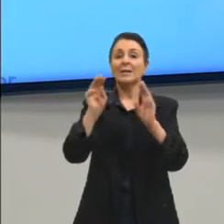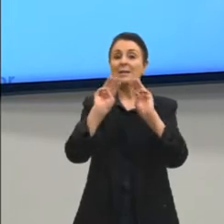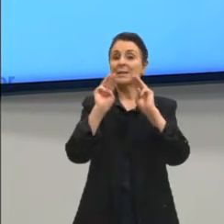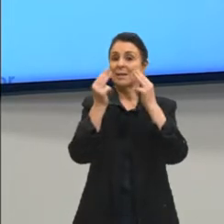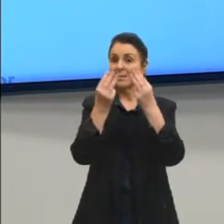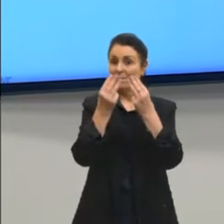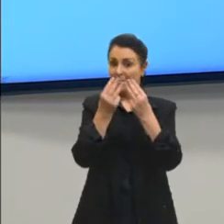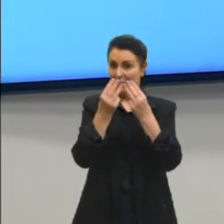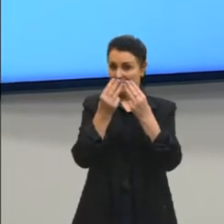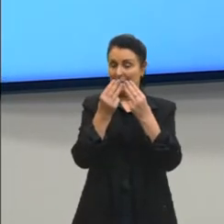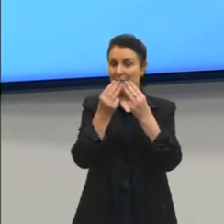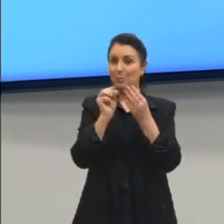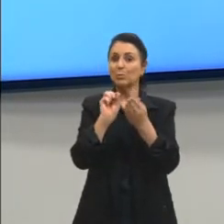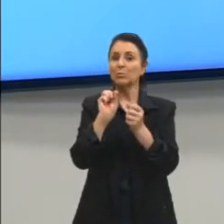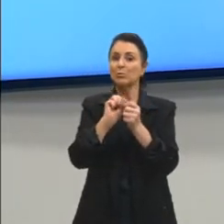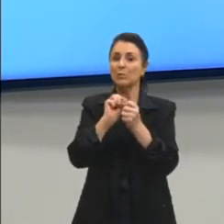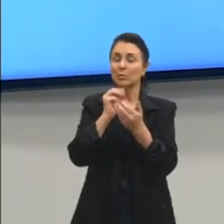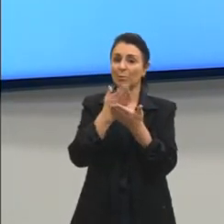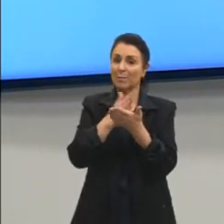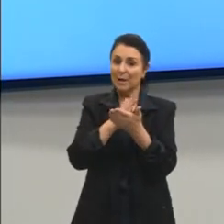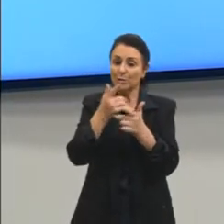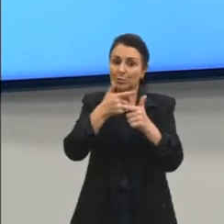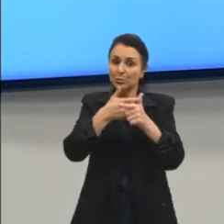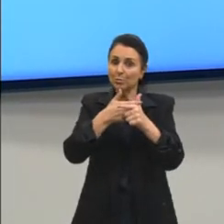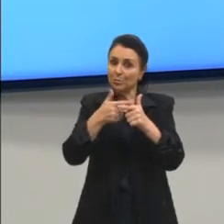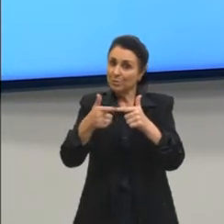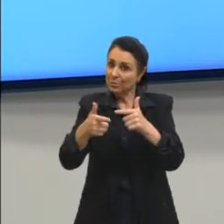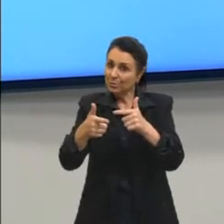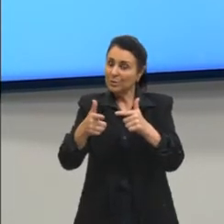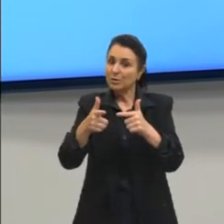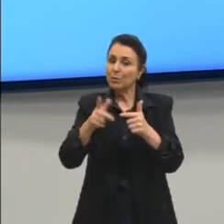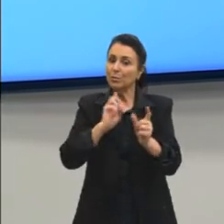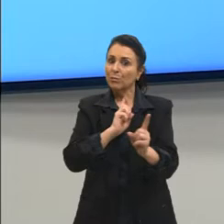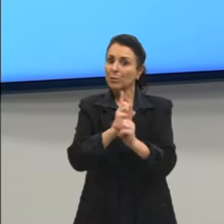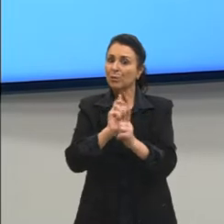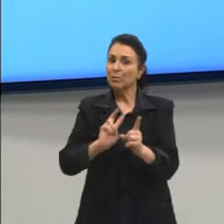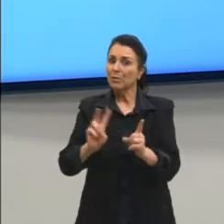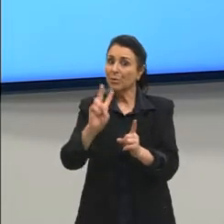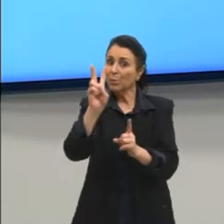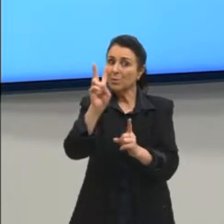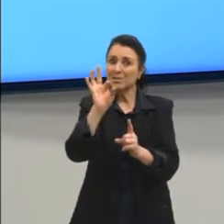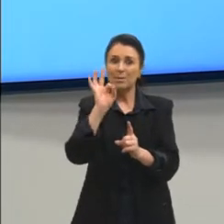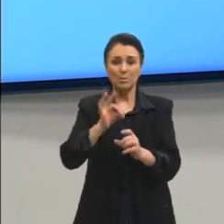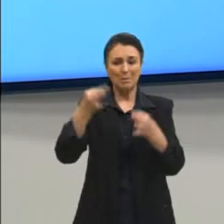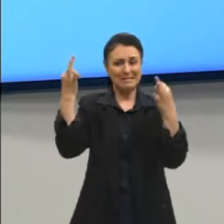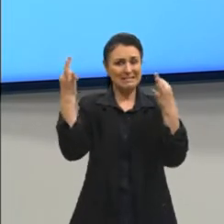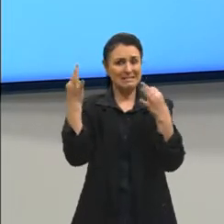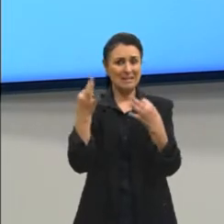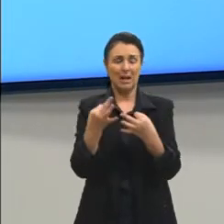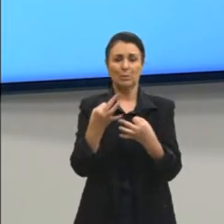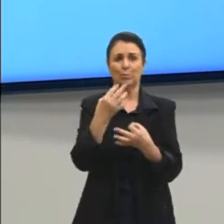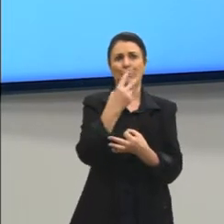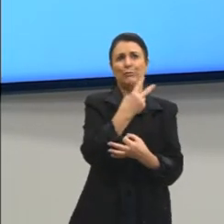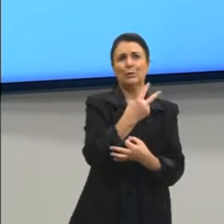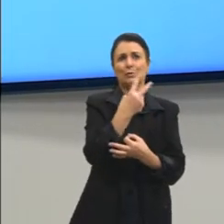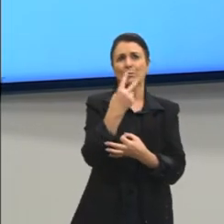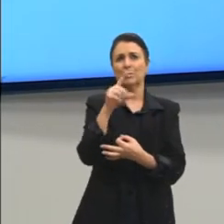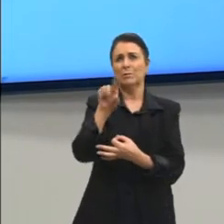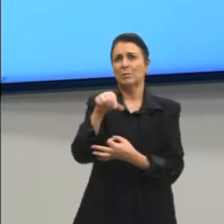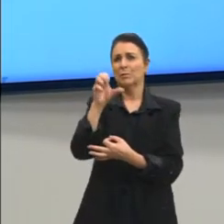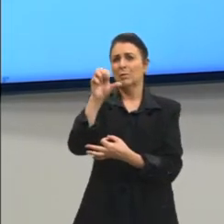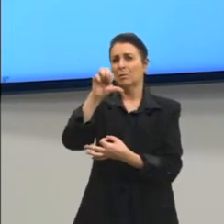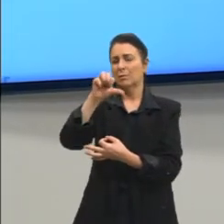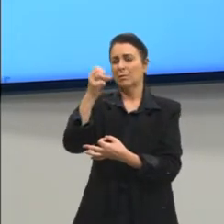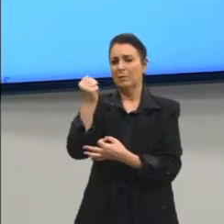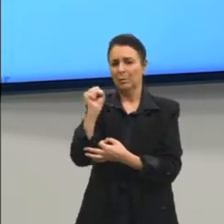massas e por isso quando se faz uma média de 20 né acaba tendo valores um pouco quebradinho ali 22,1 98